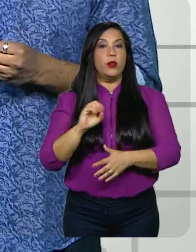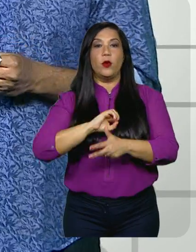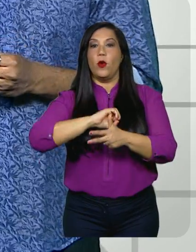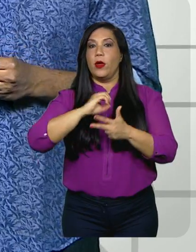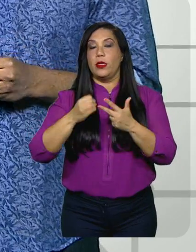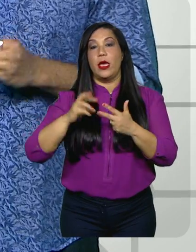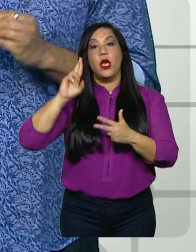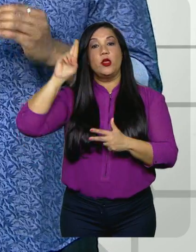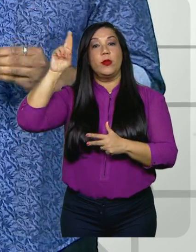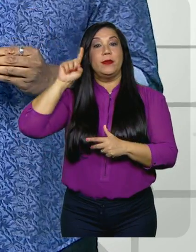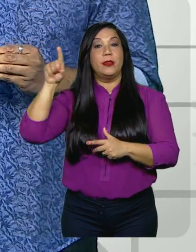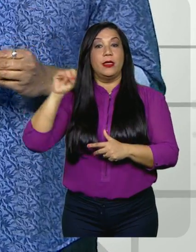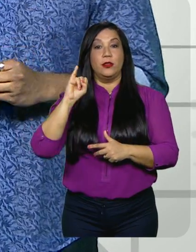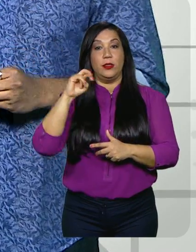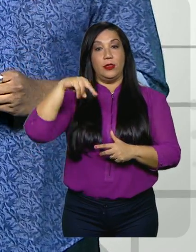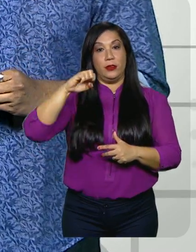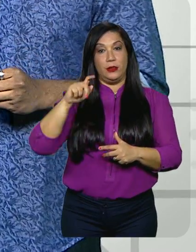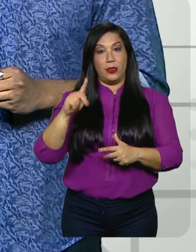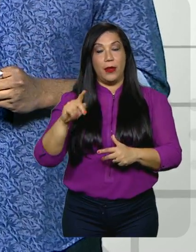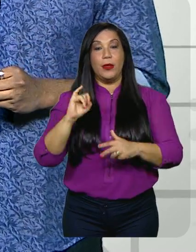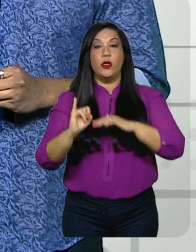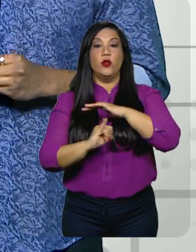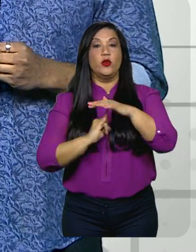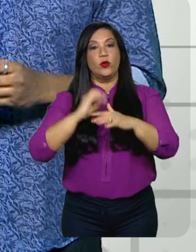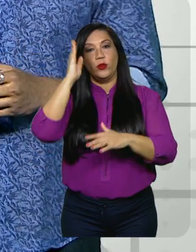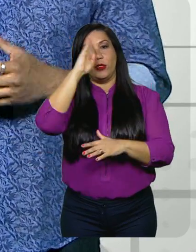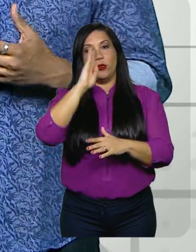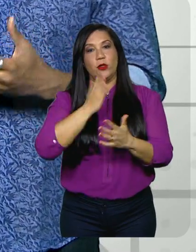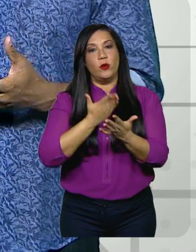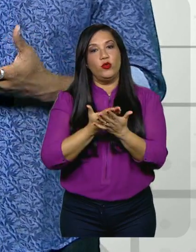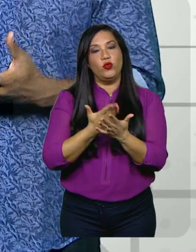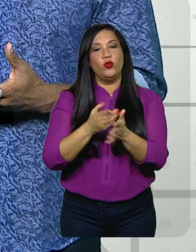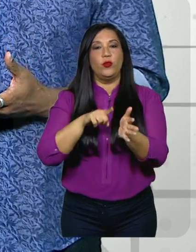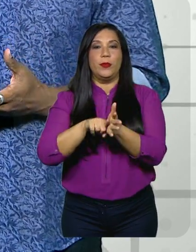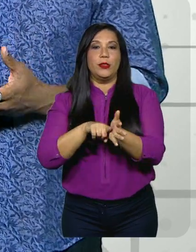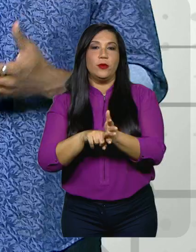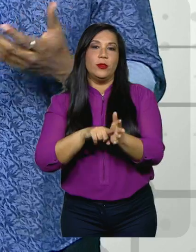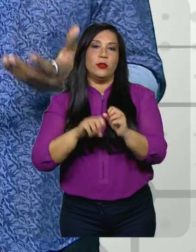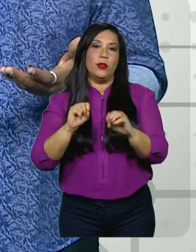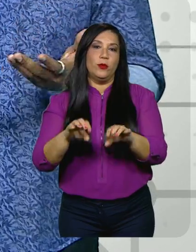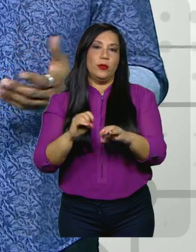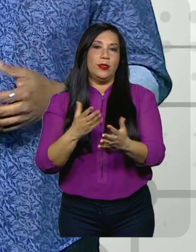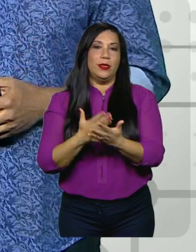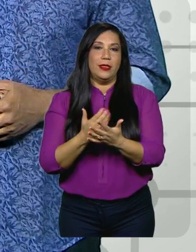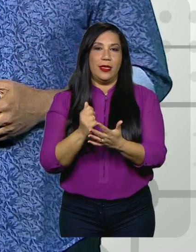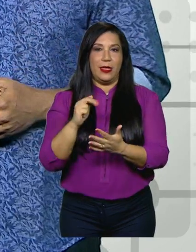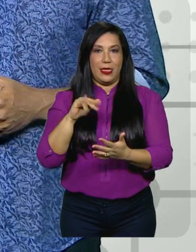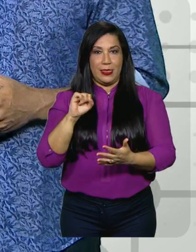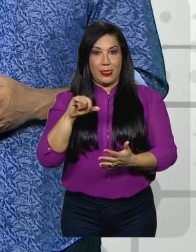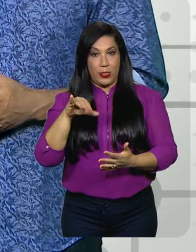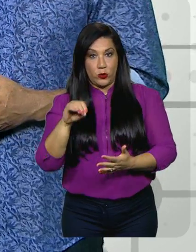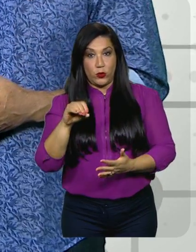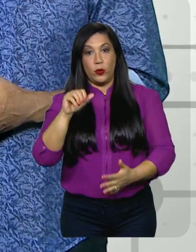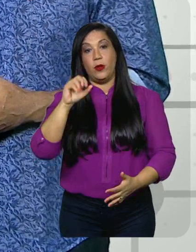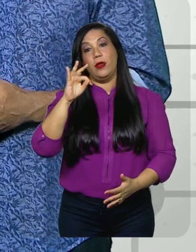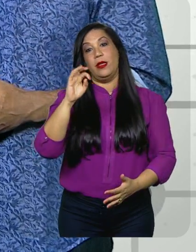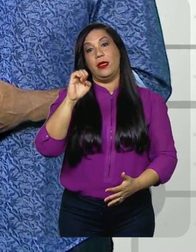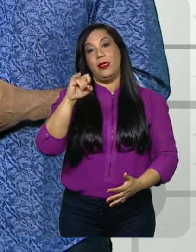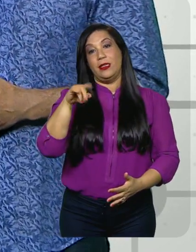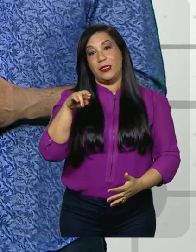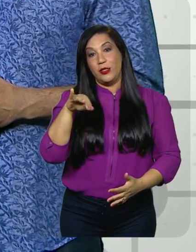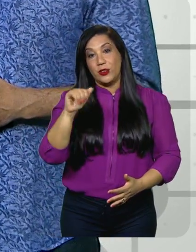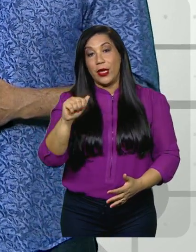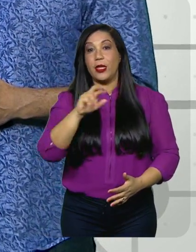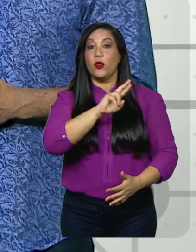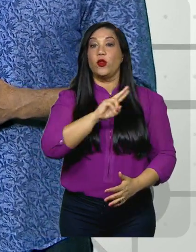é de responsabilidade do INEP, o Instituto Nacional de Estudos e Pesquisas Educacionais Anísio Teixeira. Anísio Teixeira, que dá nome